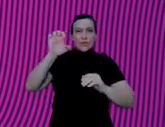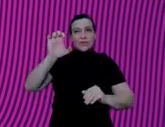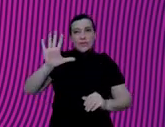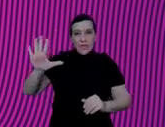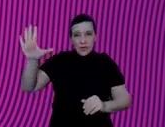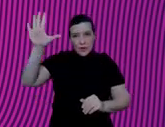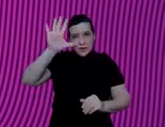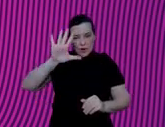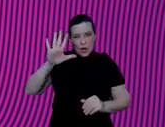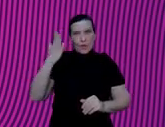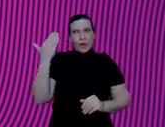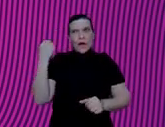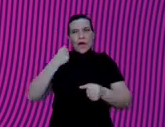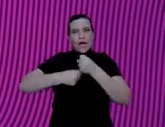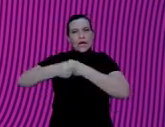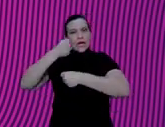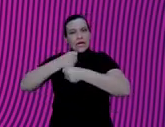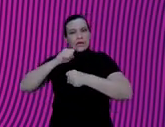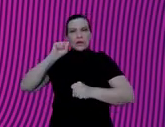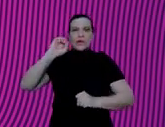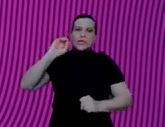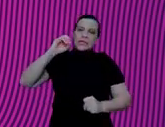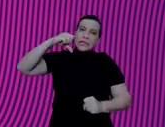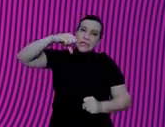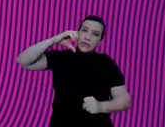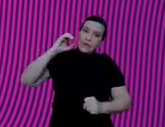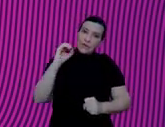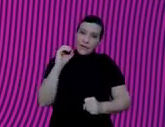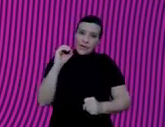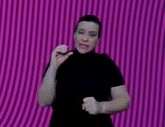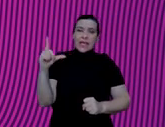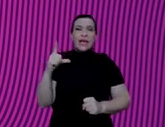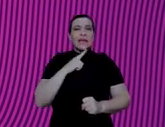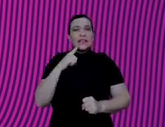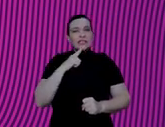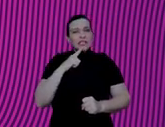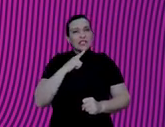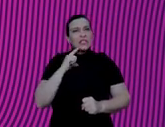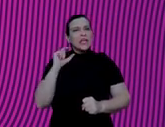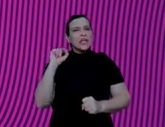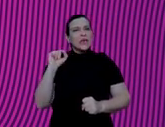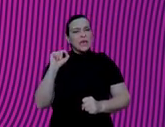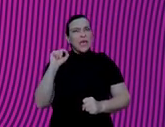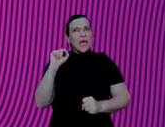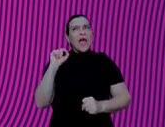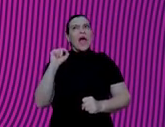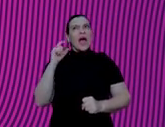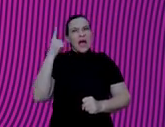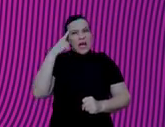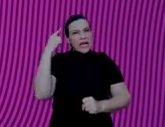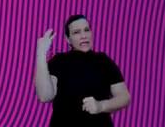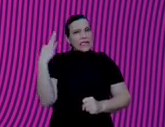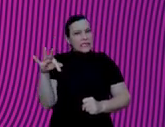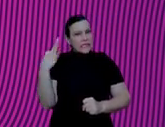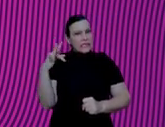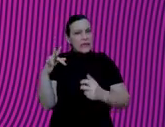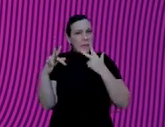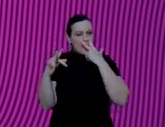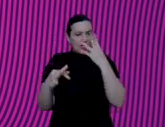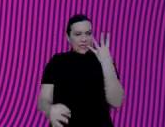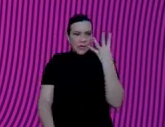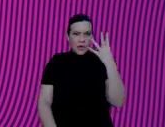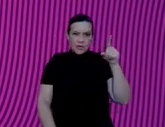na década de 90, que nós tínhamos quem tem enxaqueca, por exemplo, tem 4,5 vezes mais chance de ter